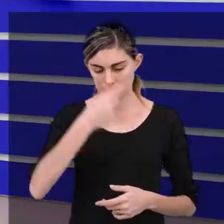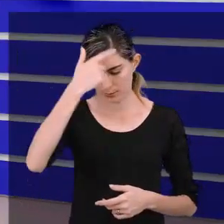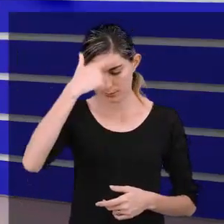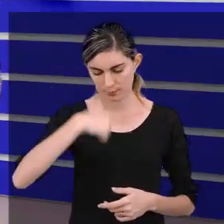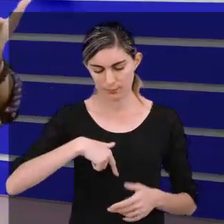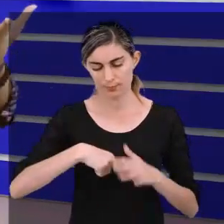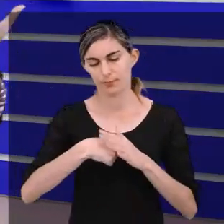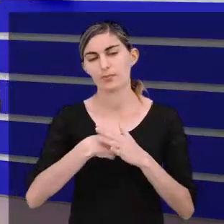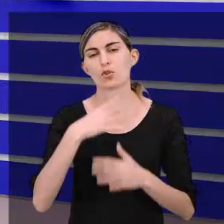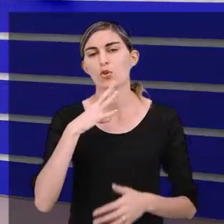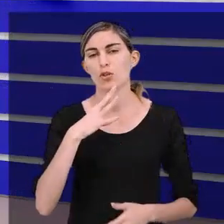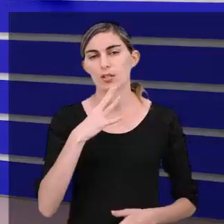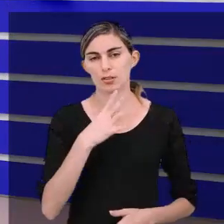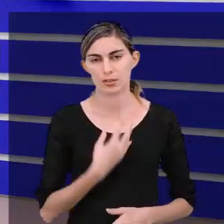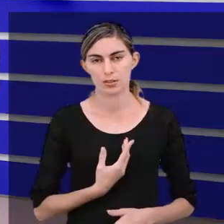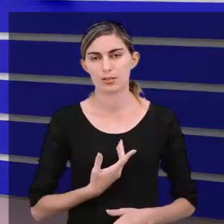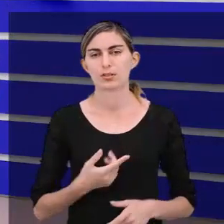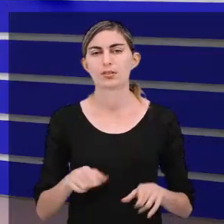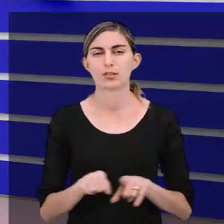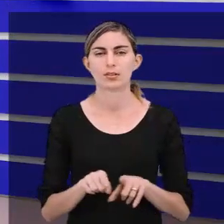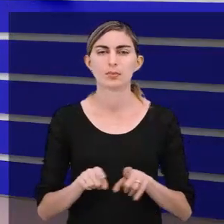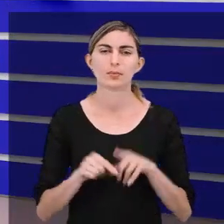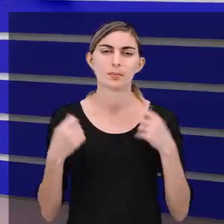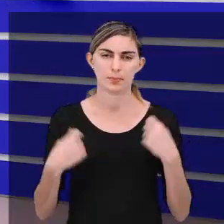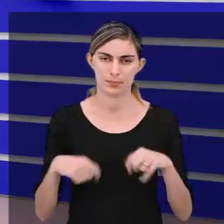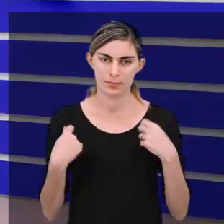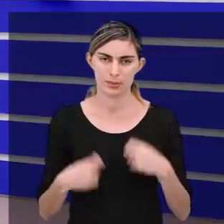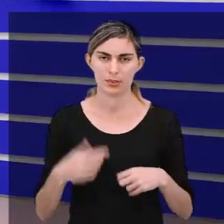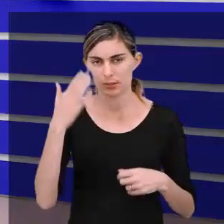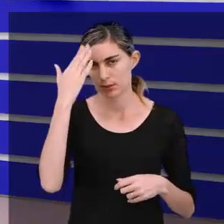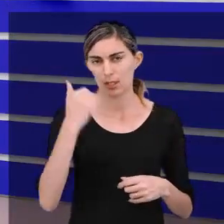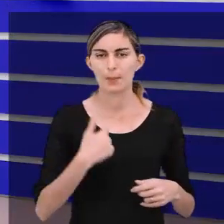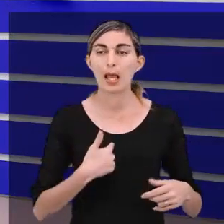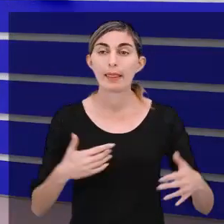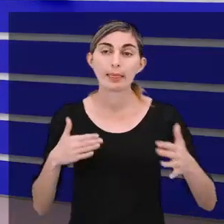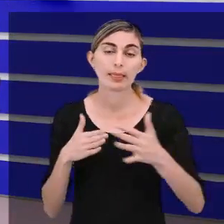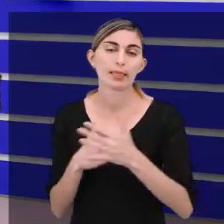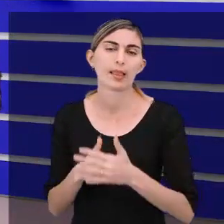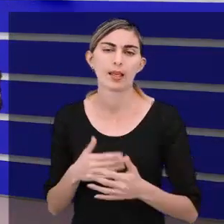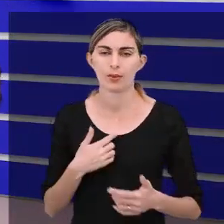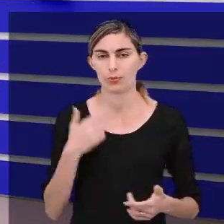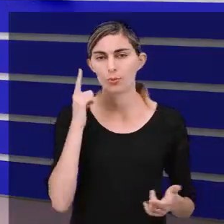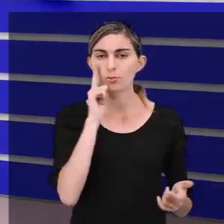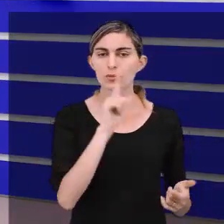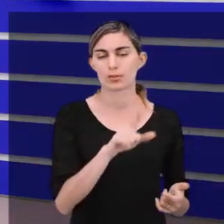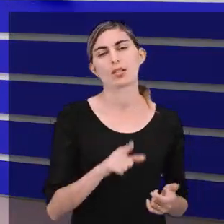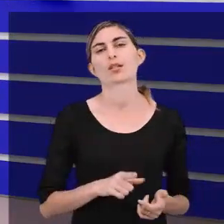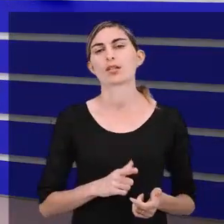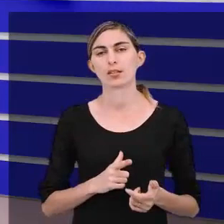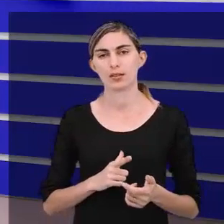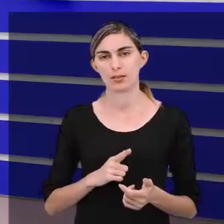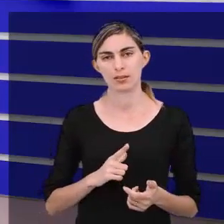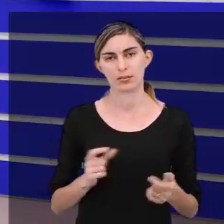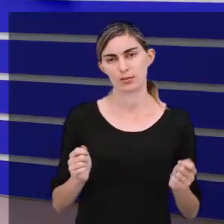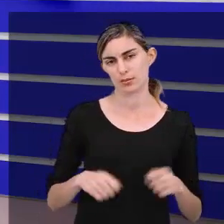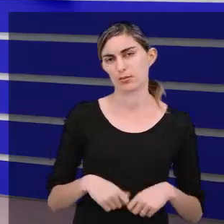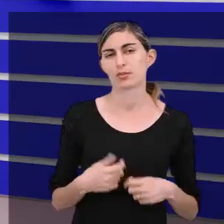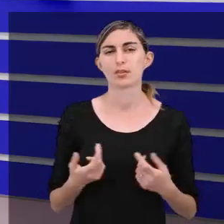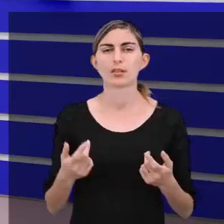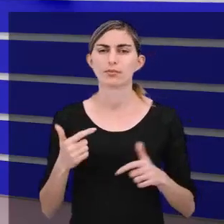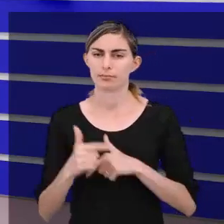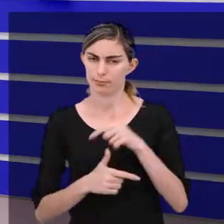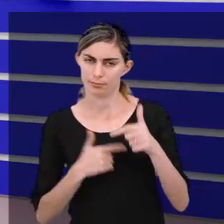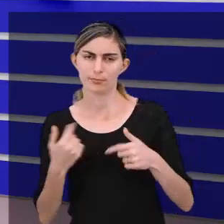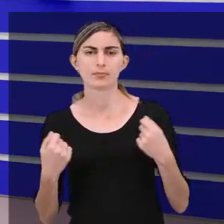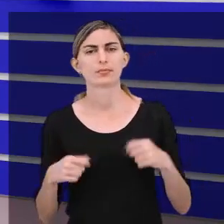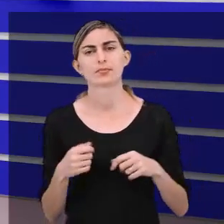é? E ele conheça os demais, mas que ele se conheça para saber até que ponto ele pode, até onde ele pode ir. Isso é um trabalho que